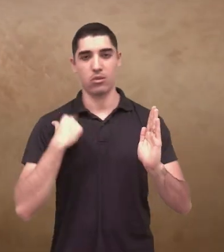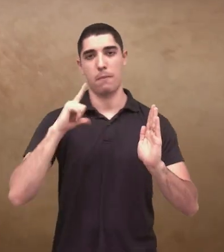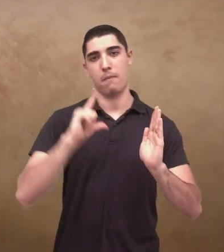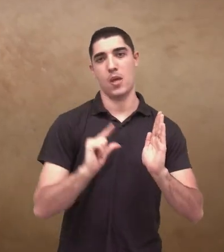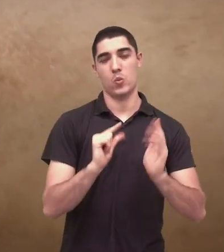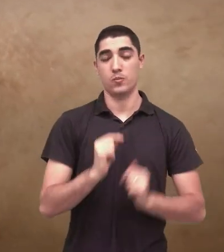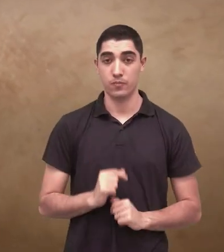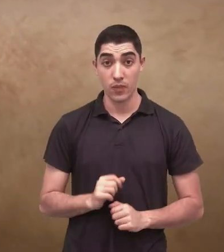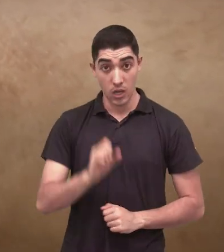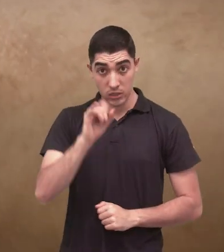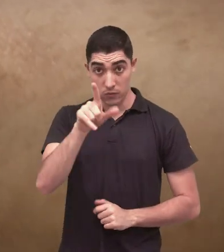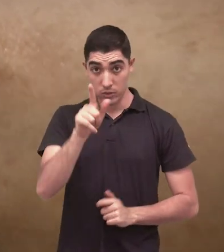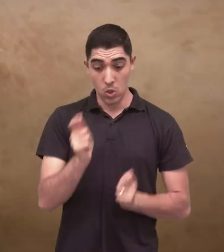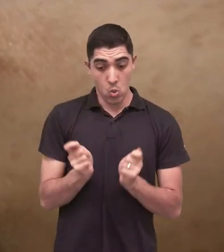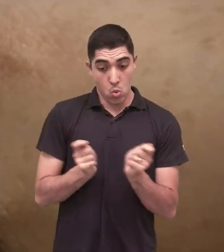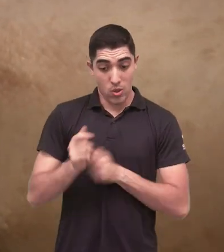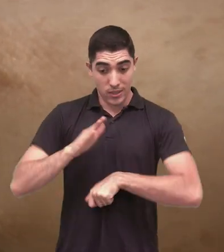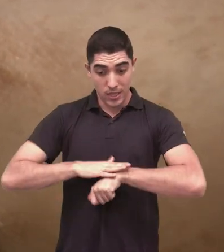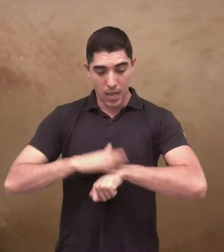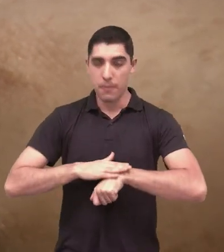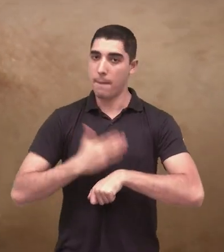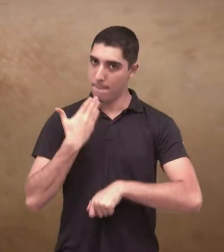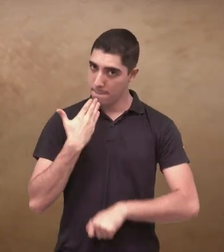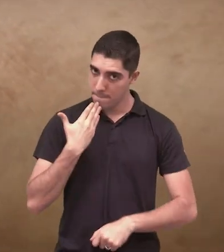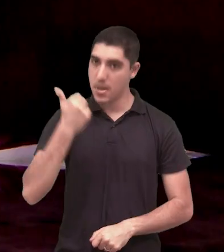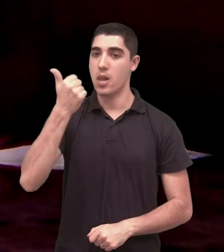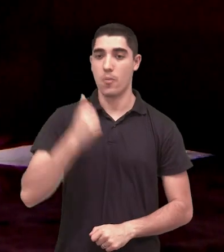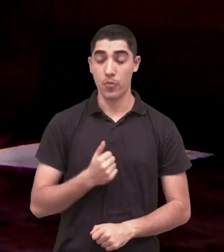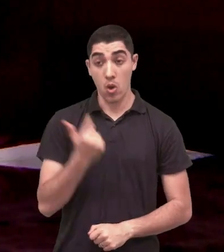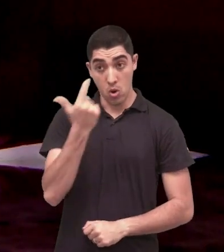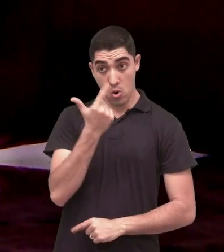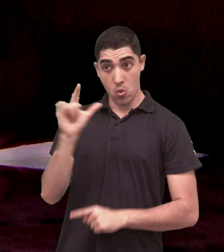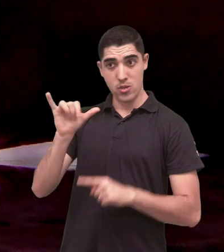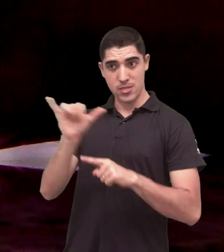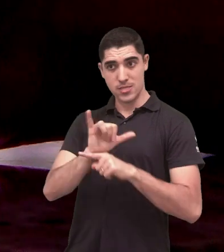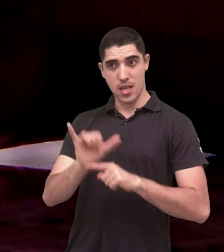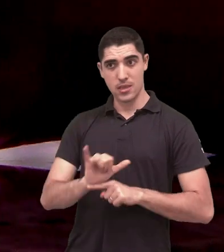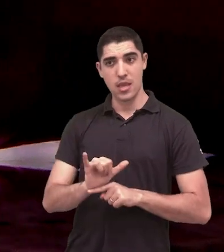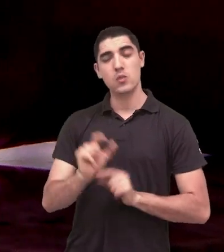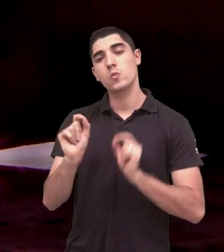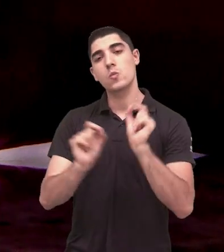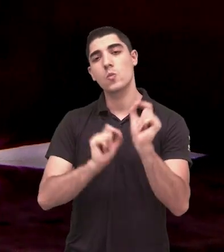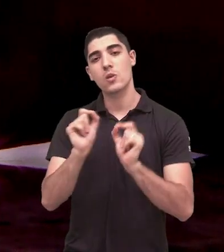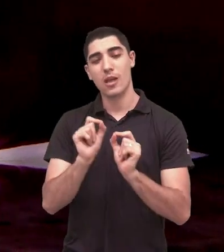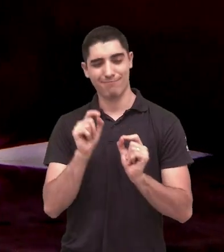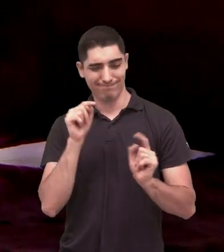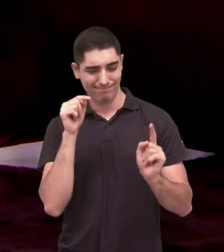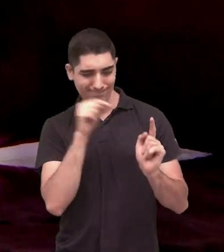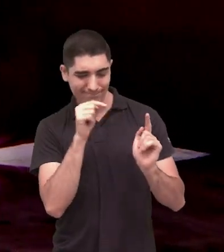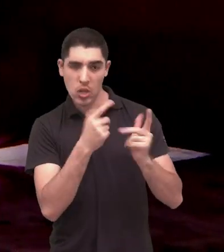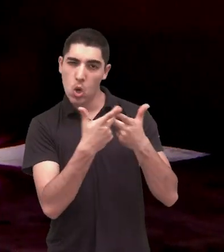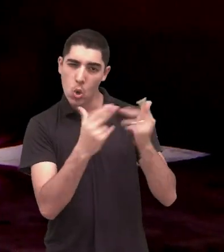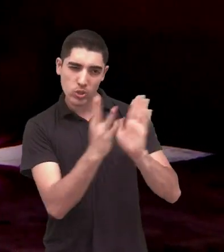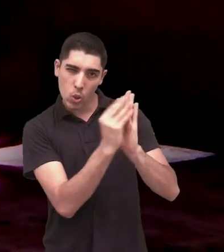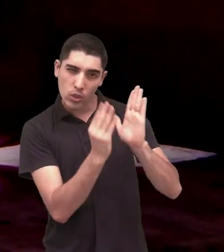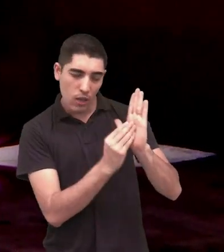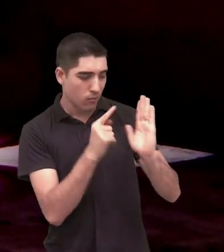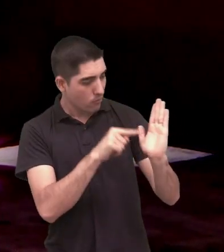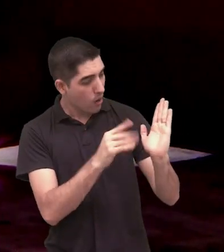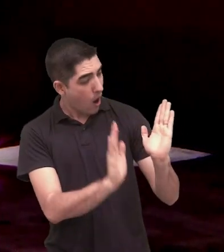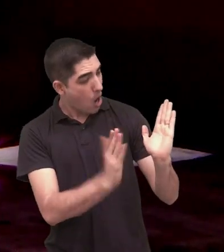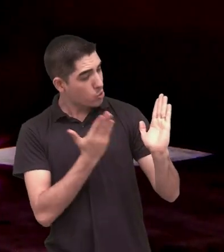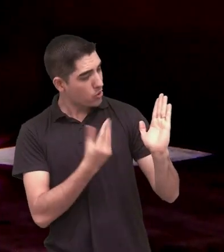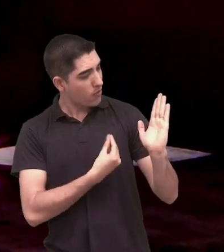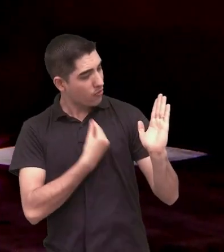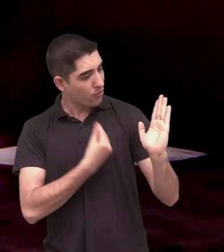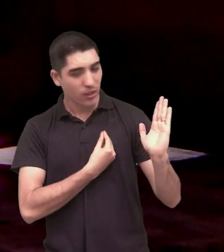diminuindo. Se policiar com o tempo é uma alternativa. Outro método pode ser o de consumir conteúdos que o incentive a